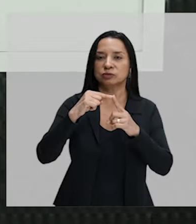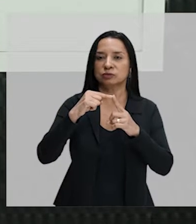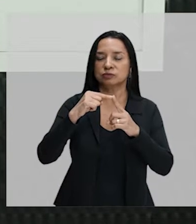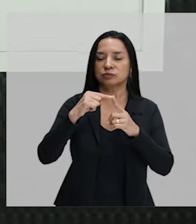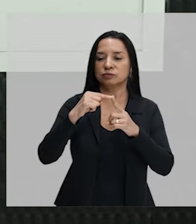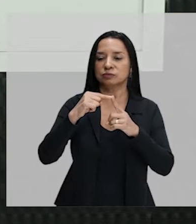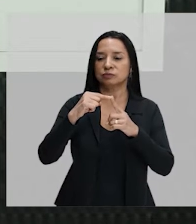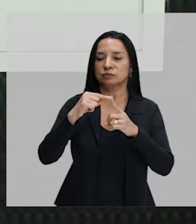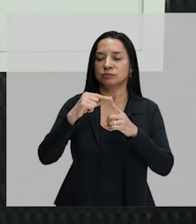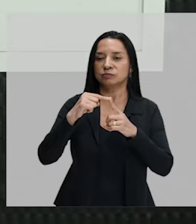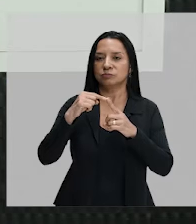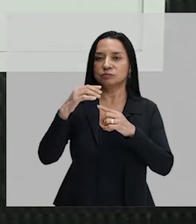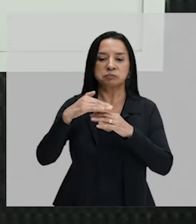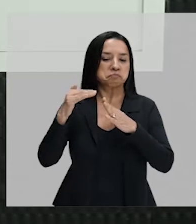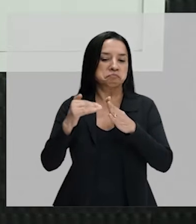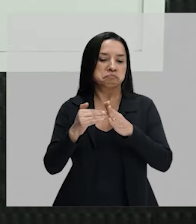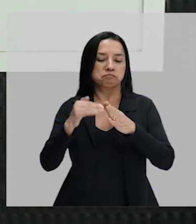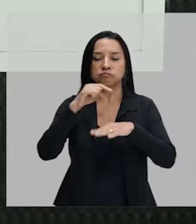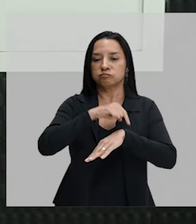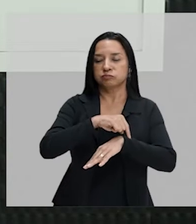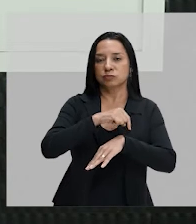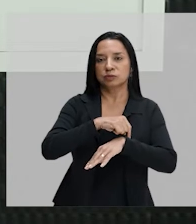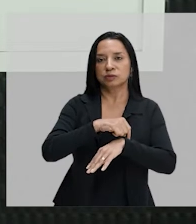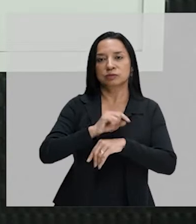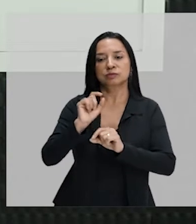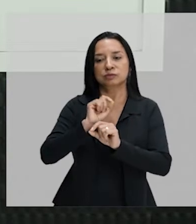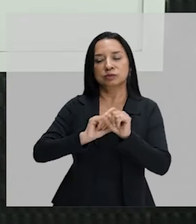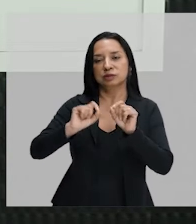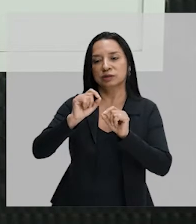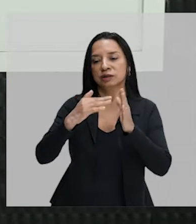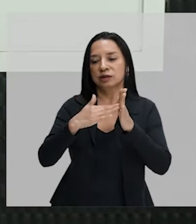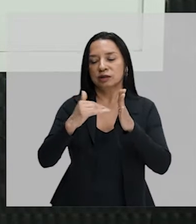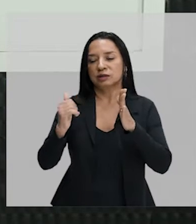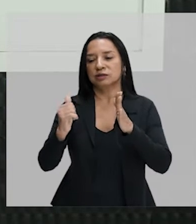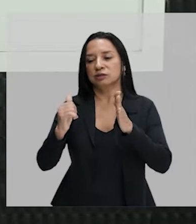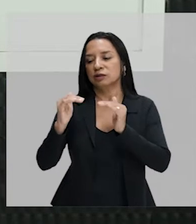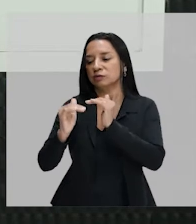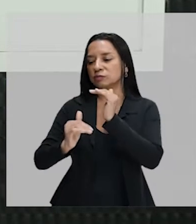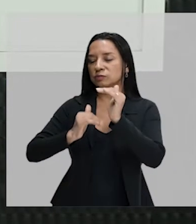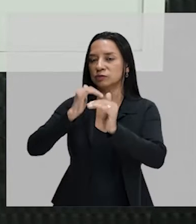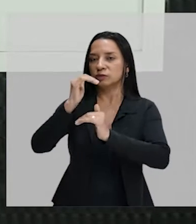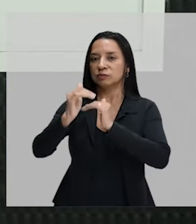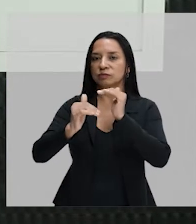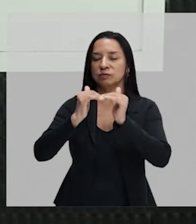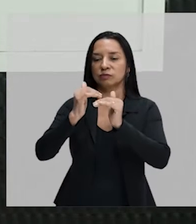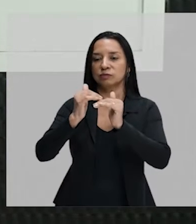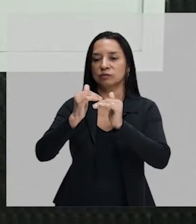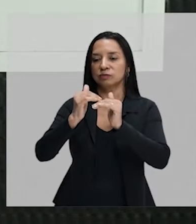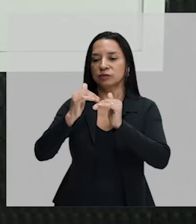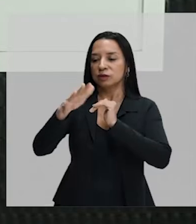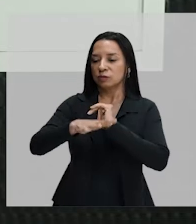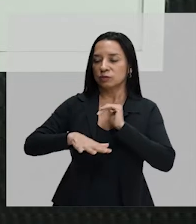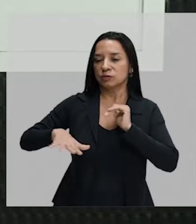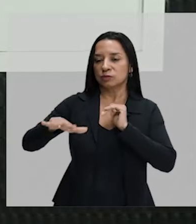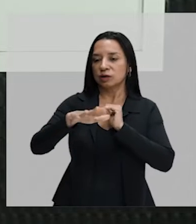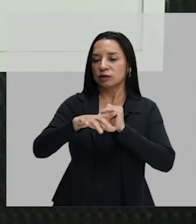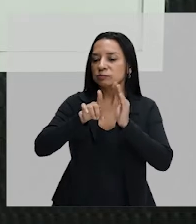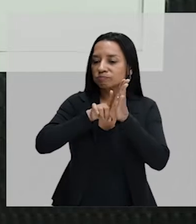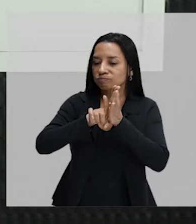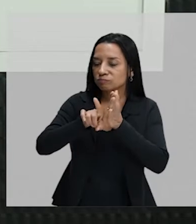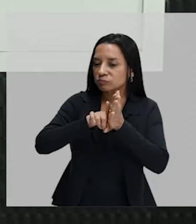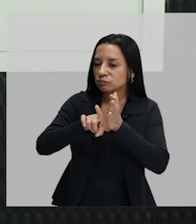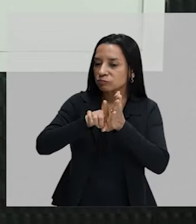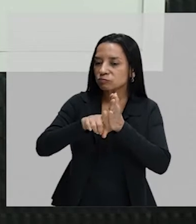muitos momentos, certo? E aqui a estética cresce enquanto área de